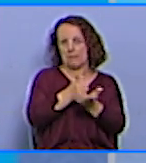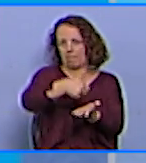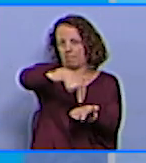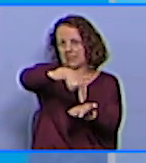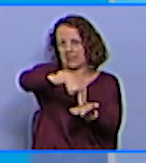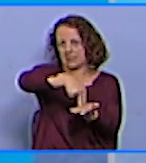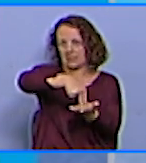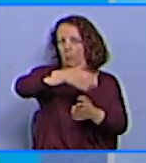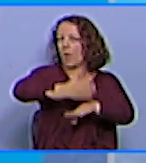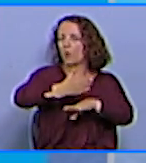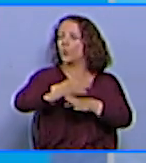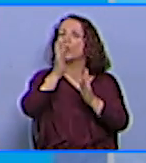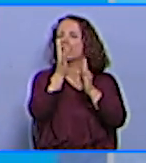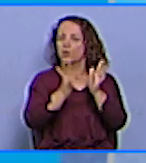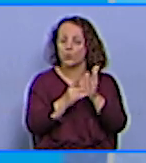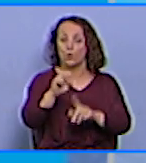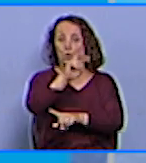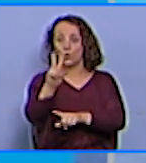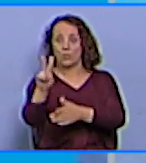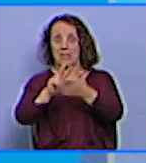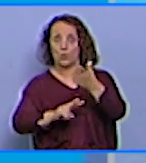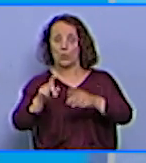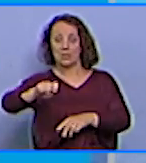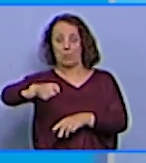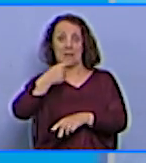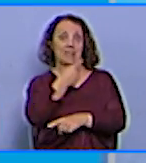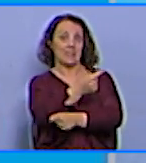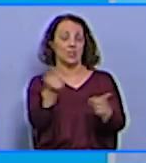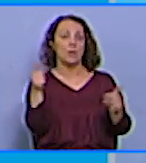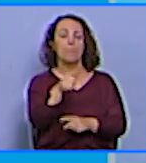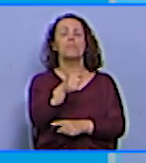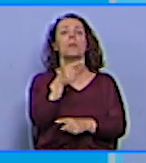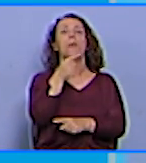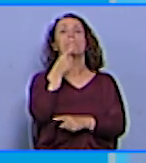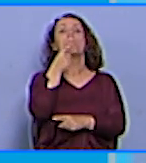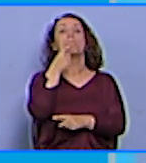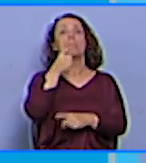Aliás, a segunda leitura de São Pedro mostra-nos isso mesmo. Cristo é a pedra angular de um